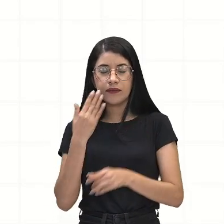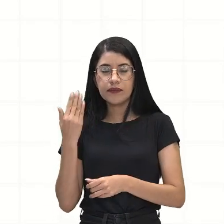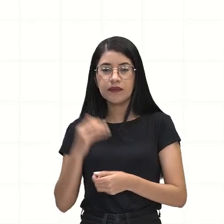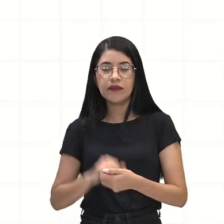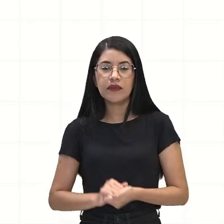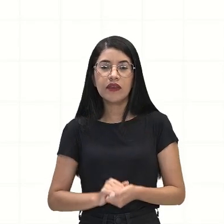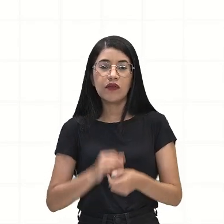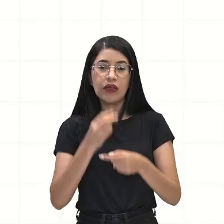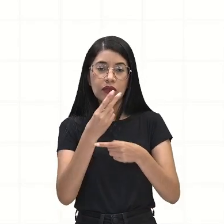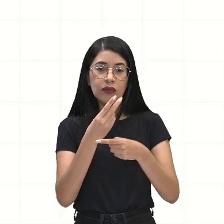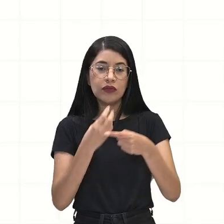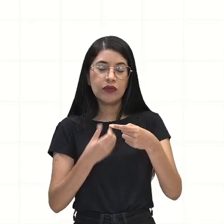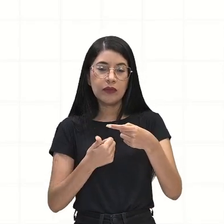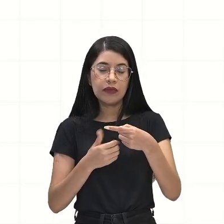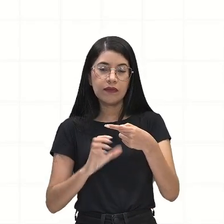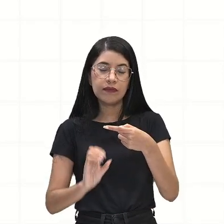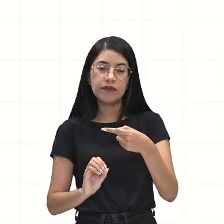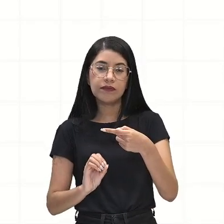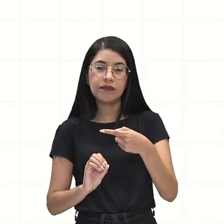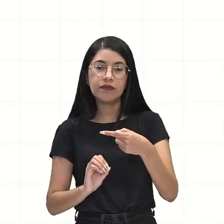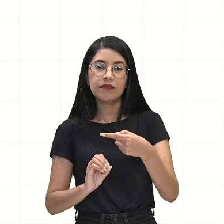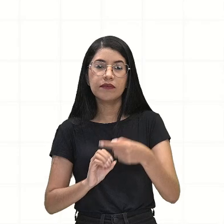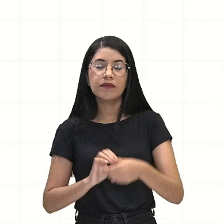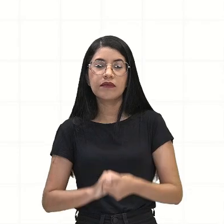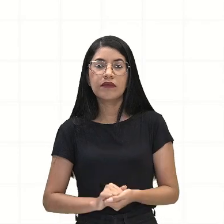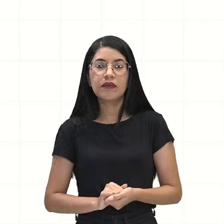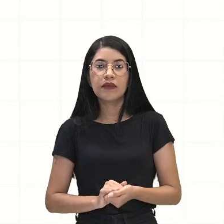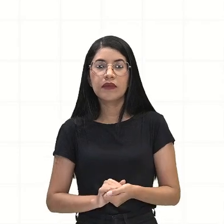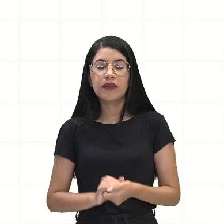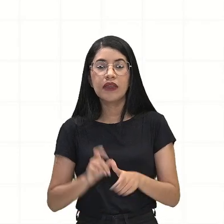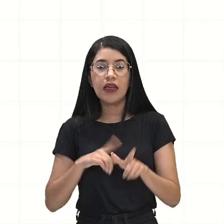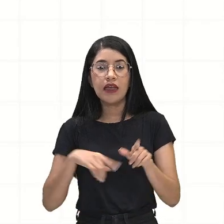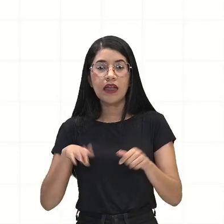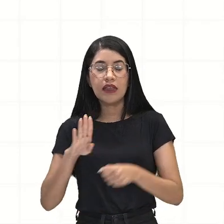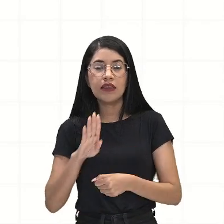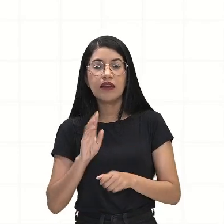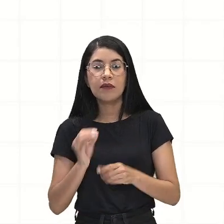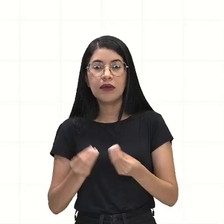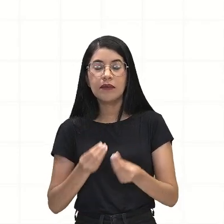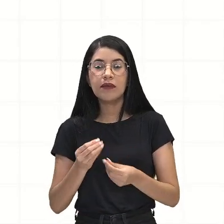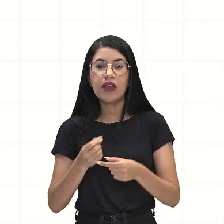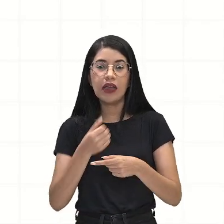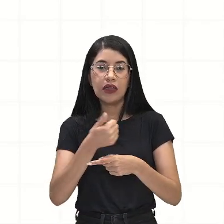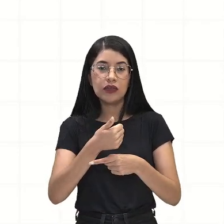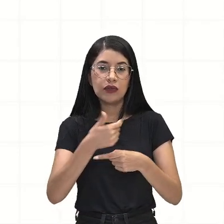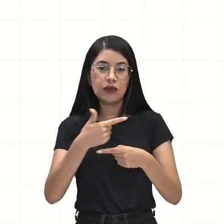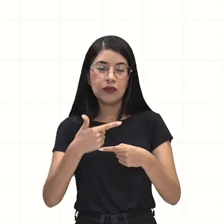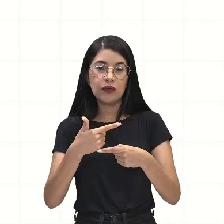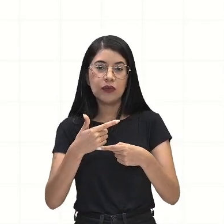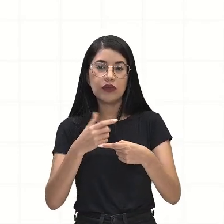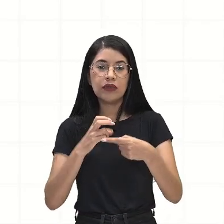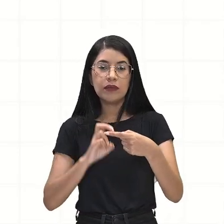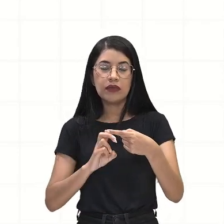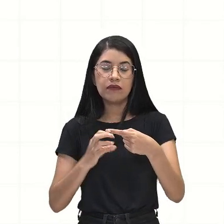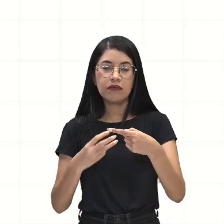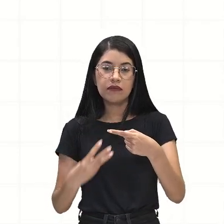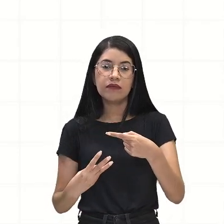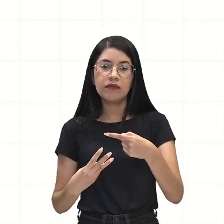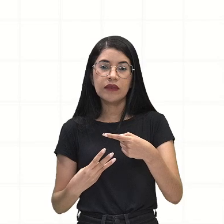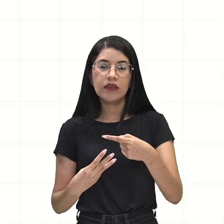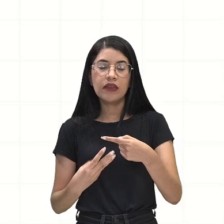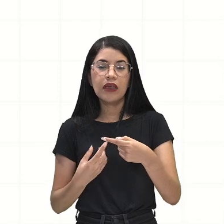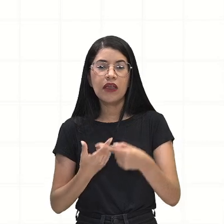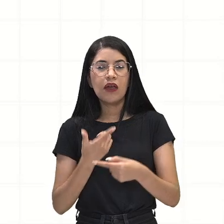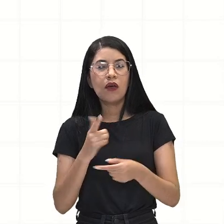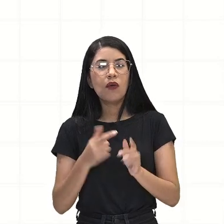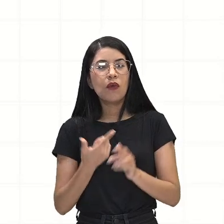sobre 10, a primeira probabilidade. E a segunda probabilidade foi utilizada a fórmula aí, né? Eu mostrei de uma outra